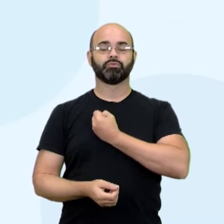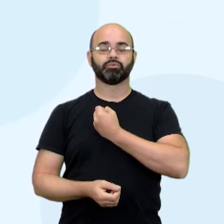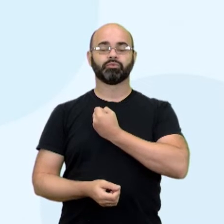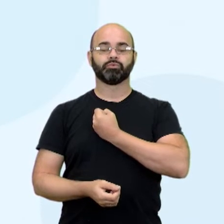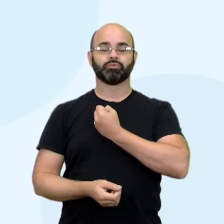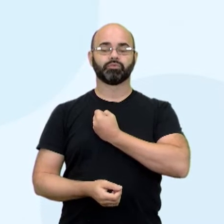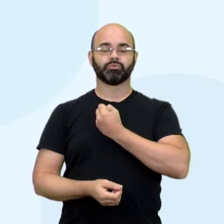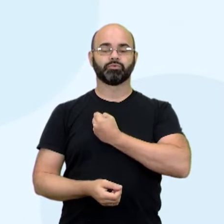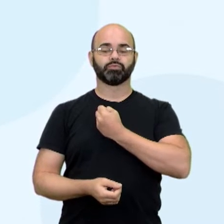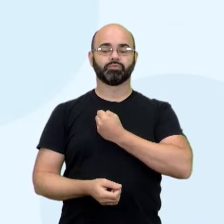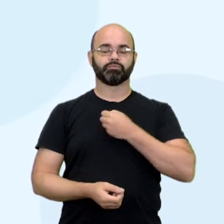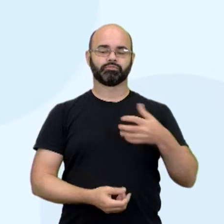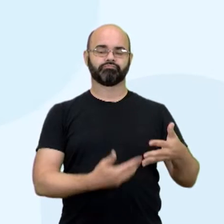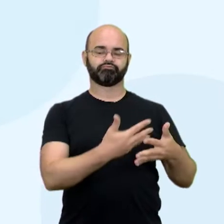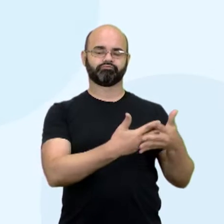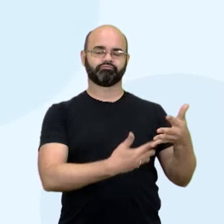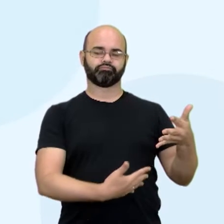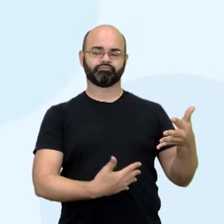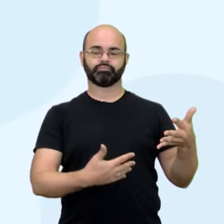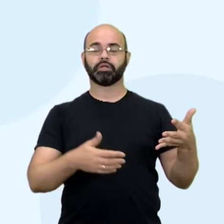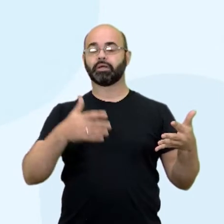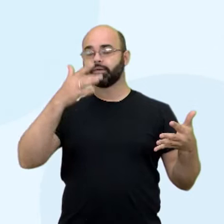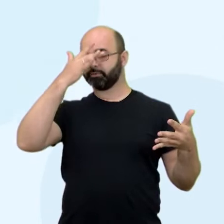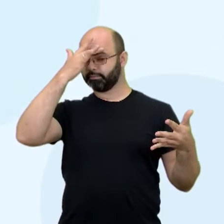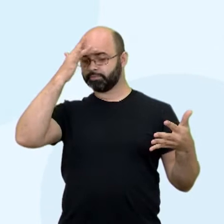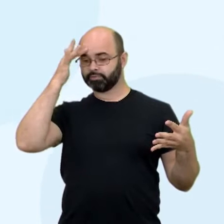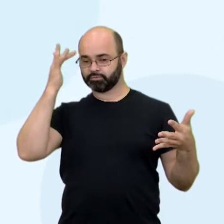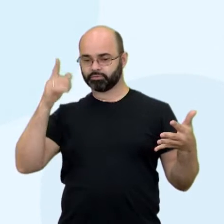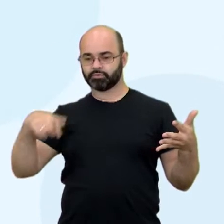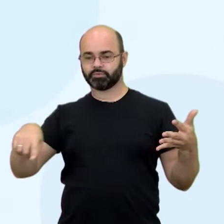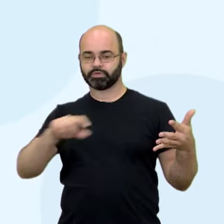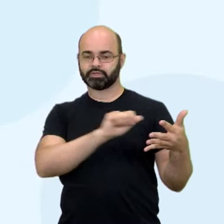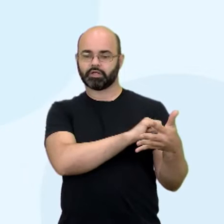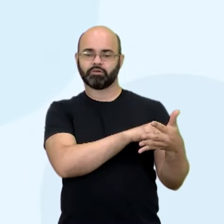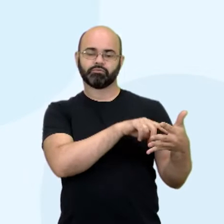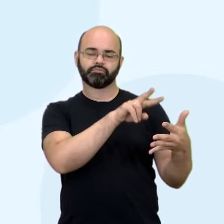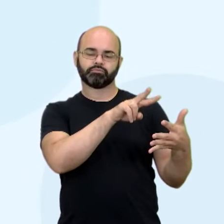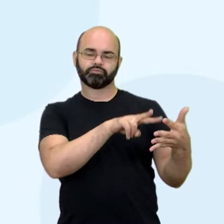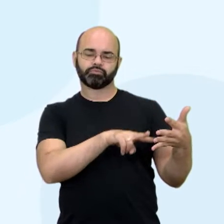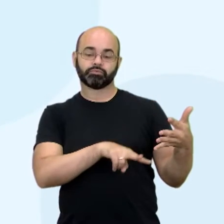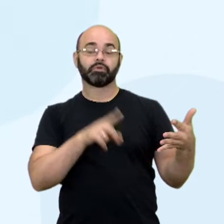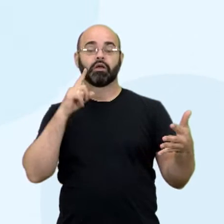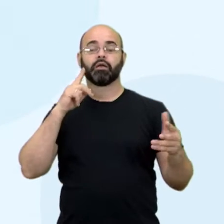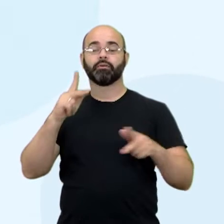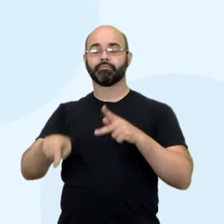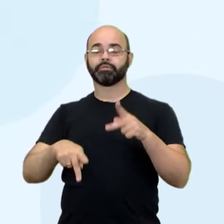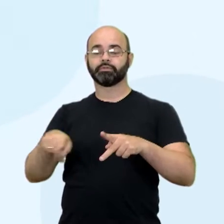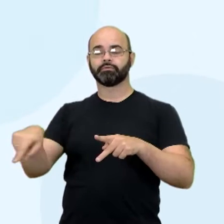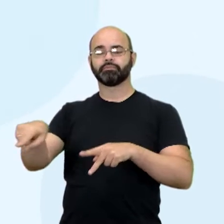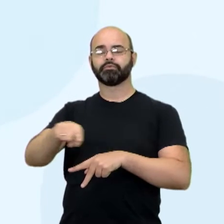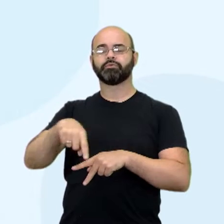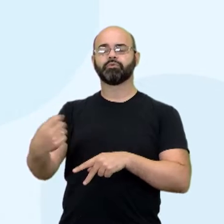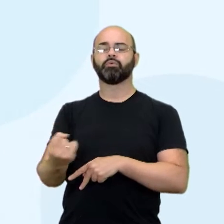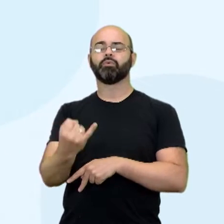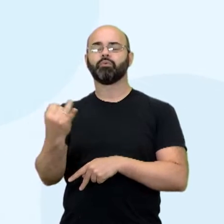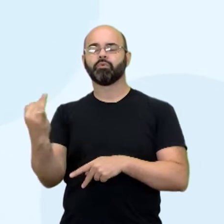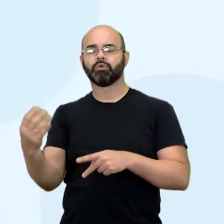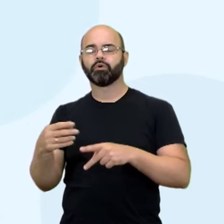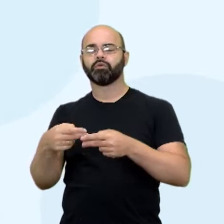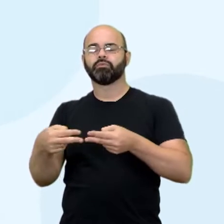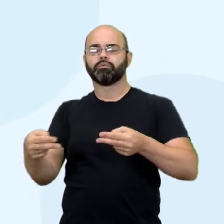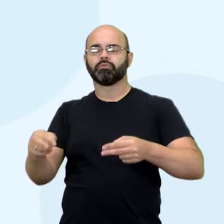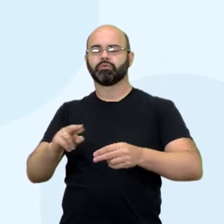do estudante sobre as populações e as diferentes interações humanas com o meio ambiente